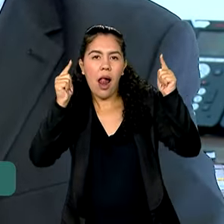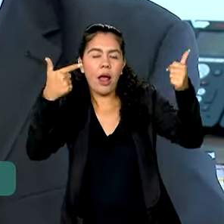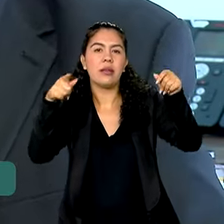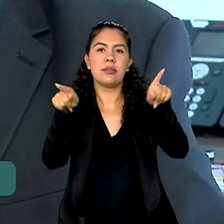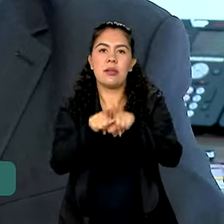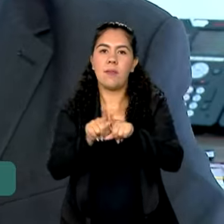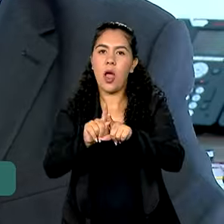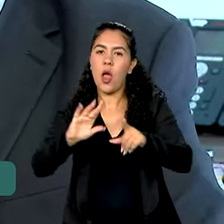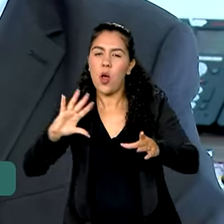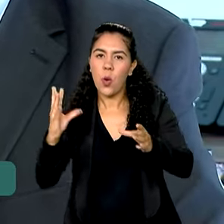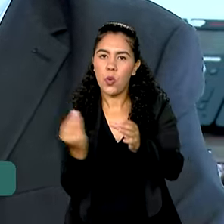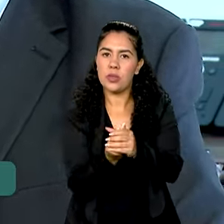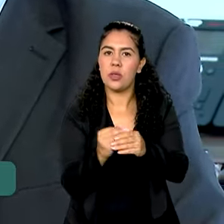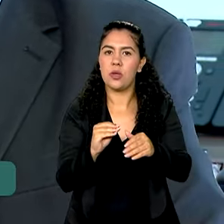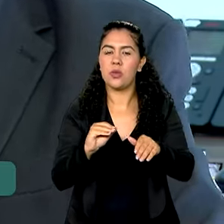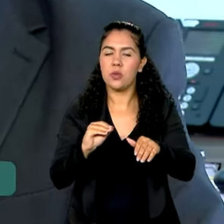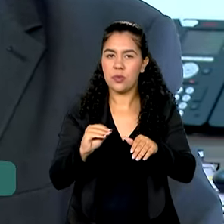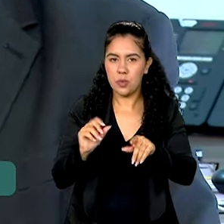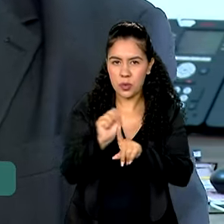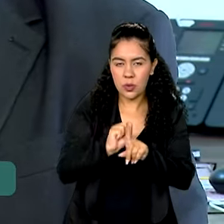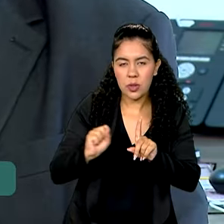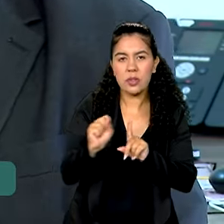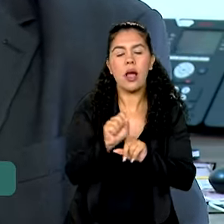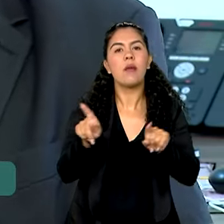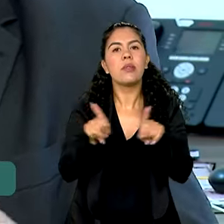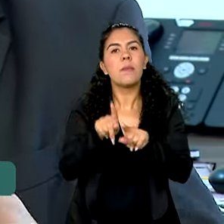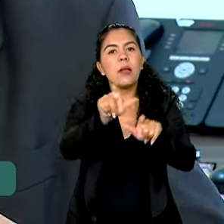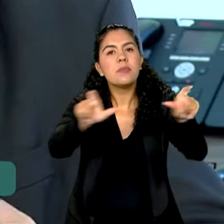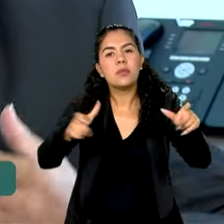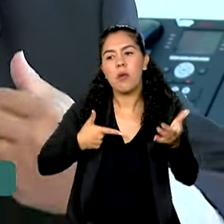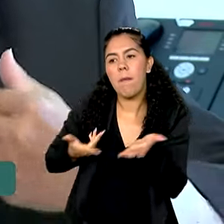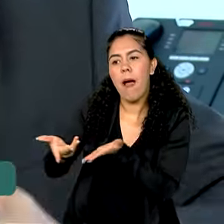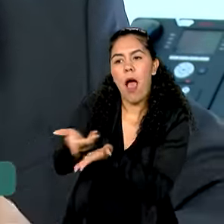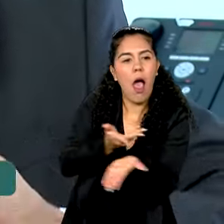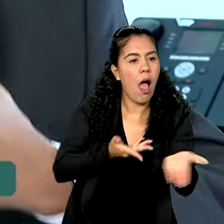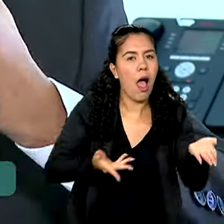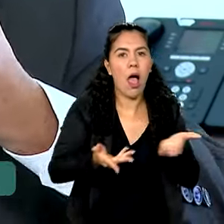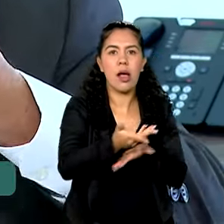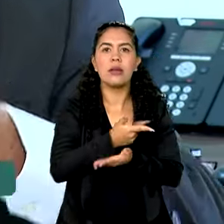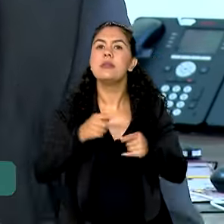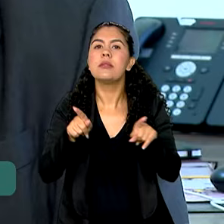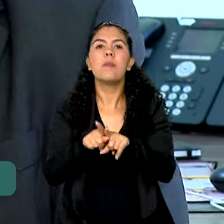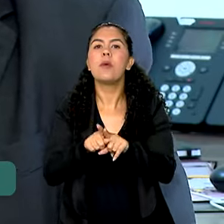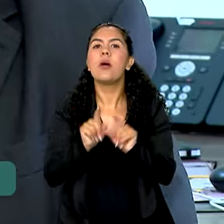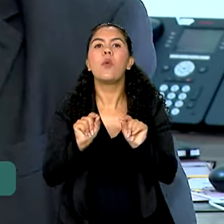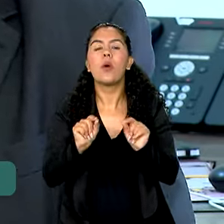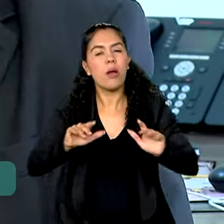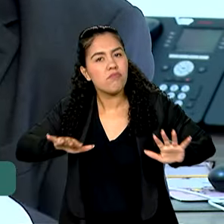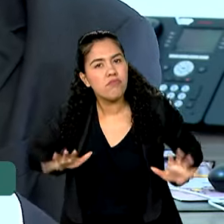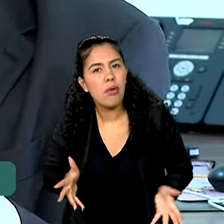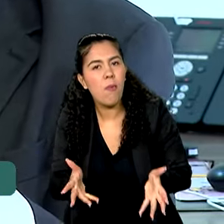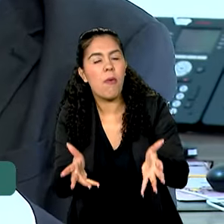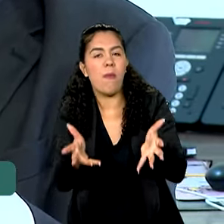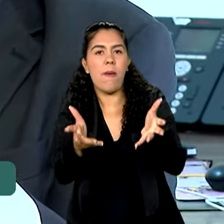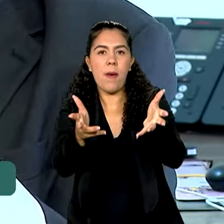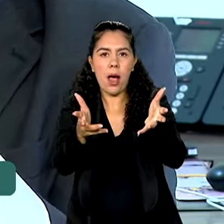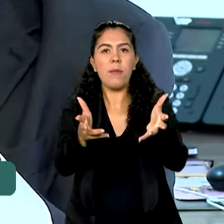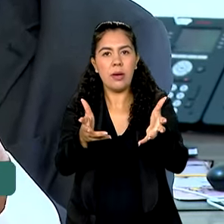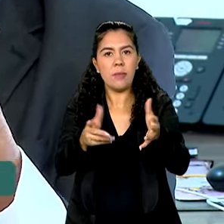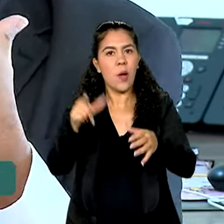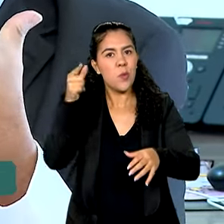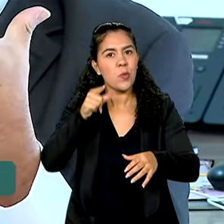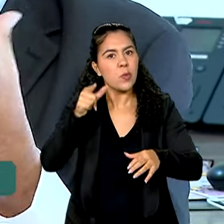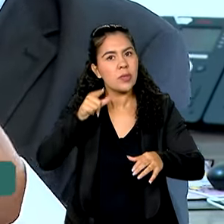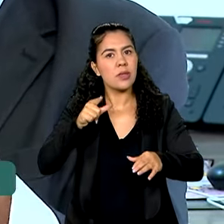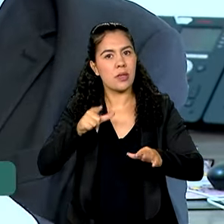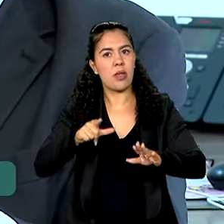social, de interação entre as pessoas e também de fomento, né, para o alto